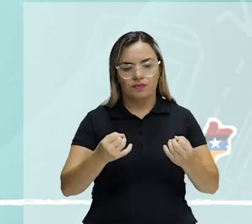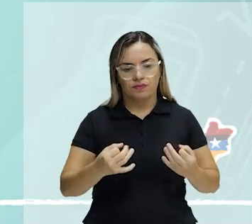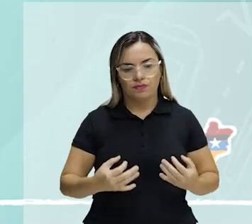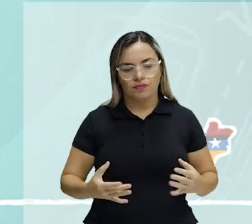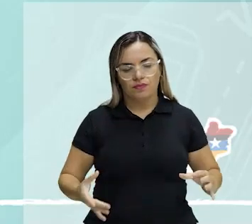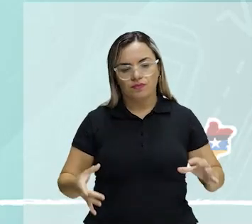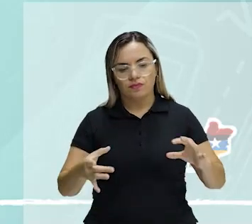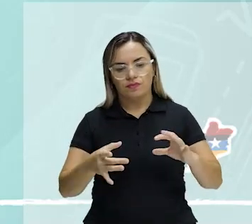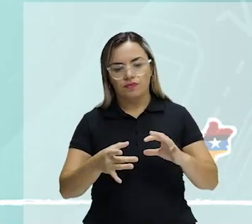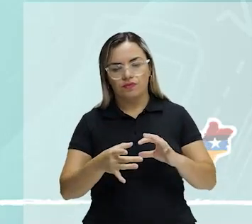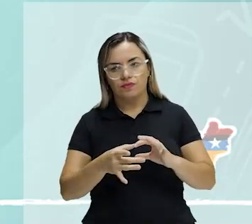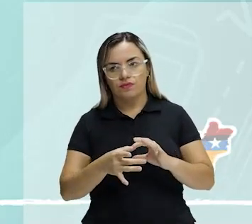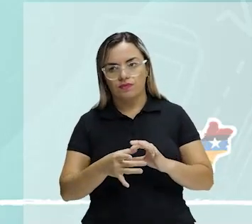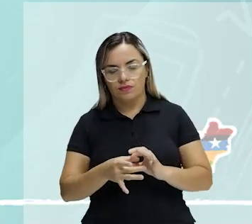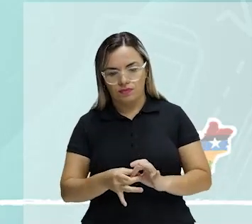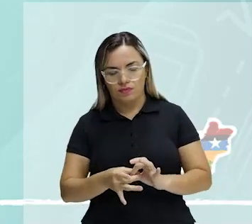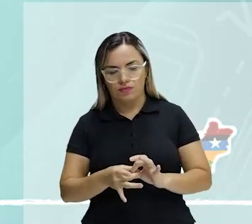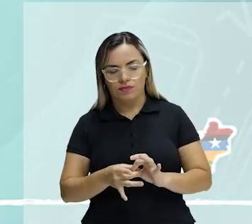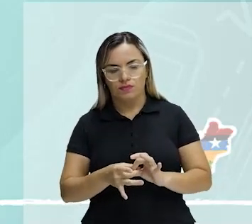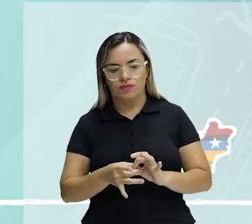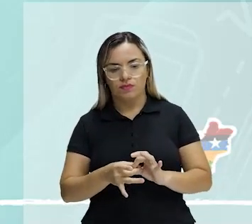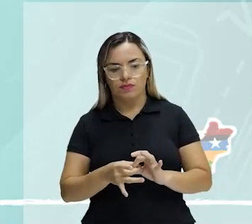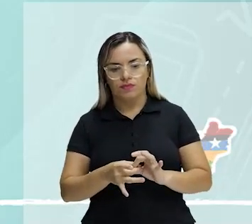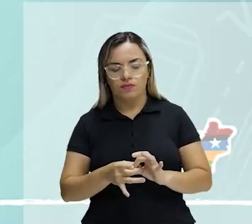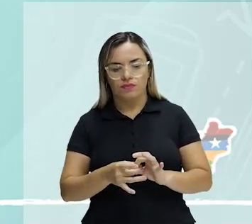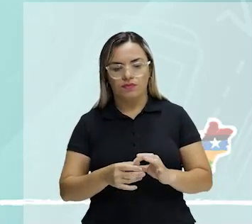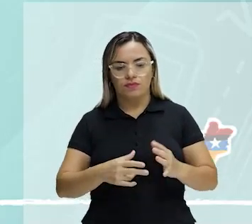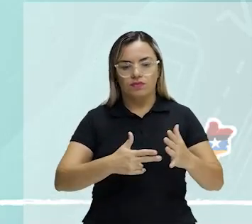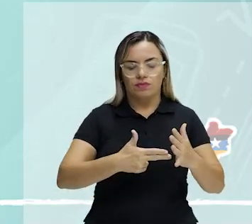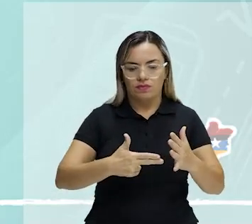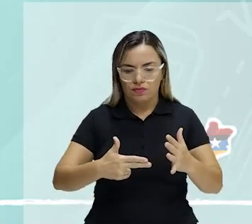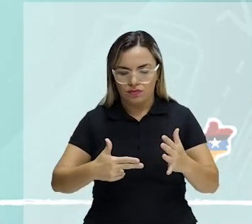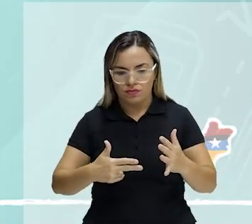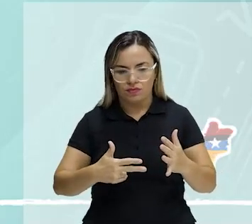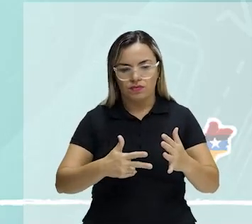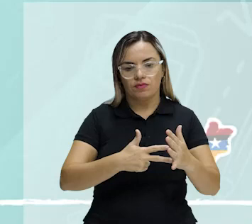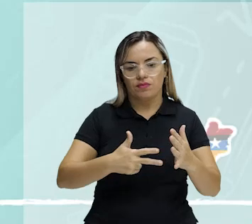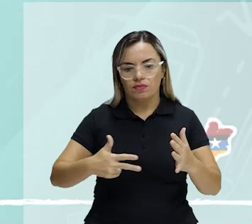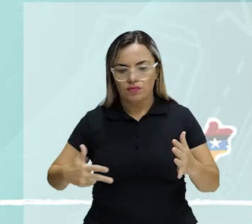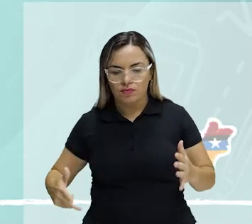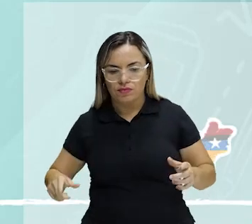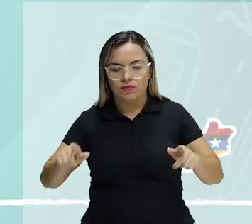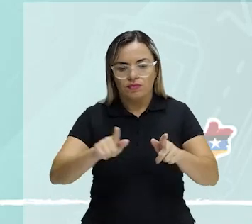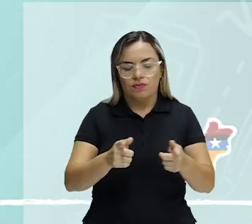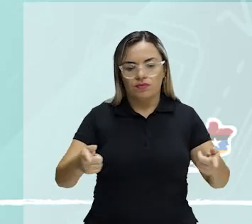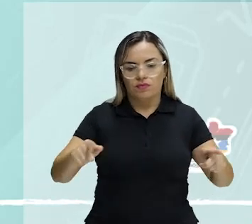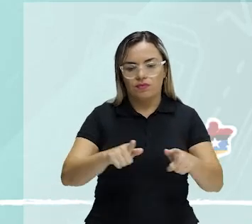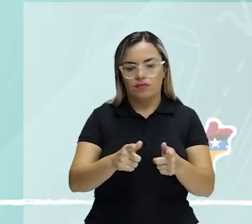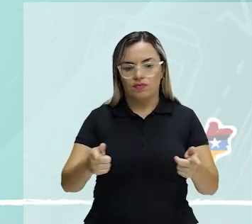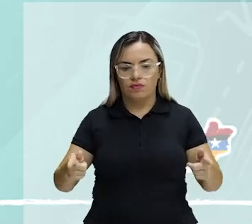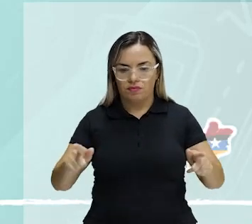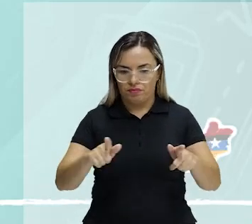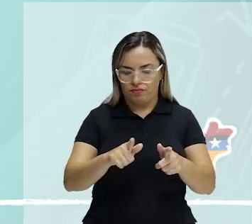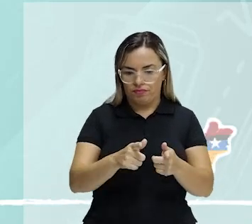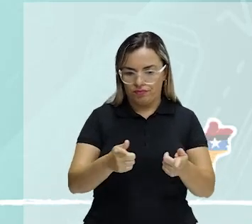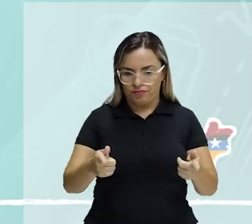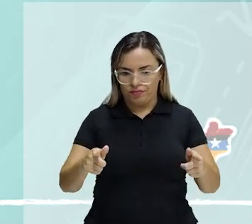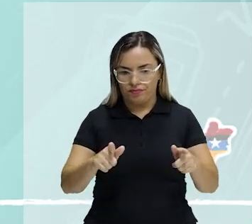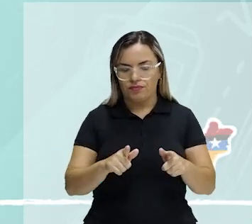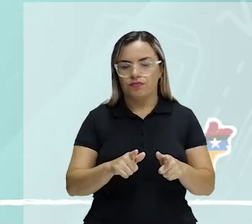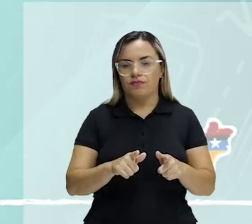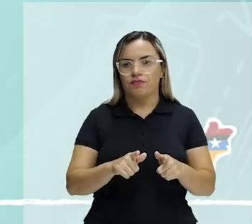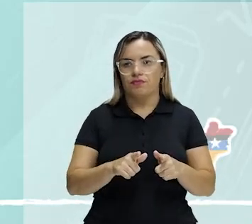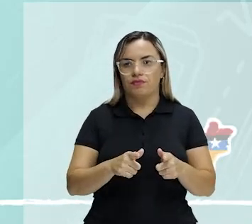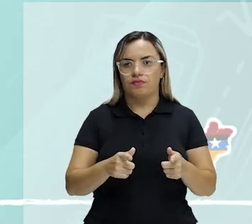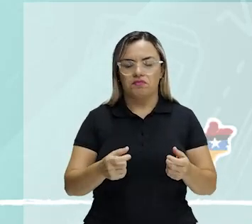sobre isso. Eu falei há pouco de conjunções. Então, as conjunções são vocábulos gramaticais, aqui é um termo mais completo, um